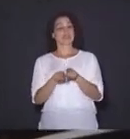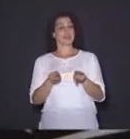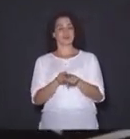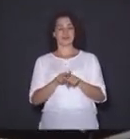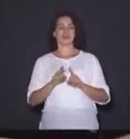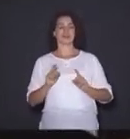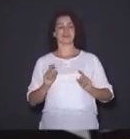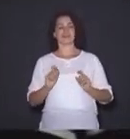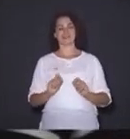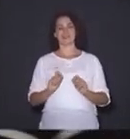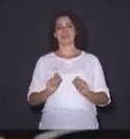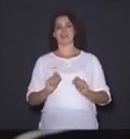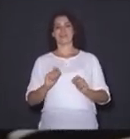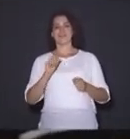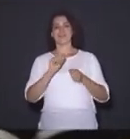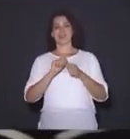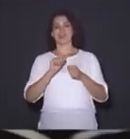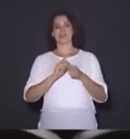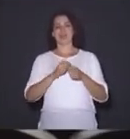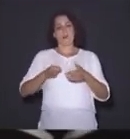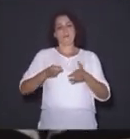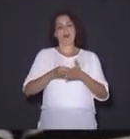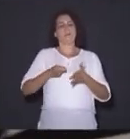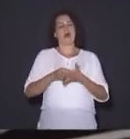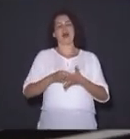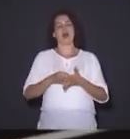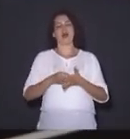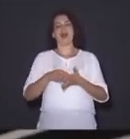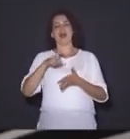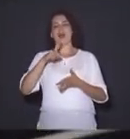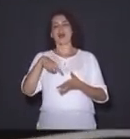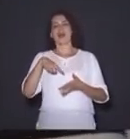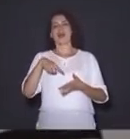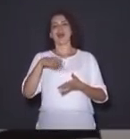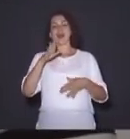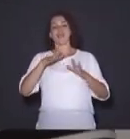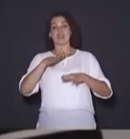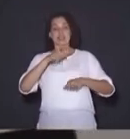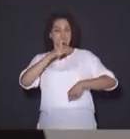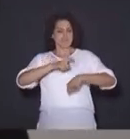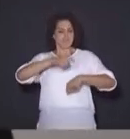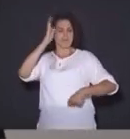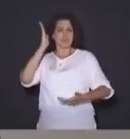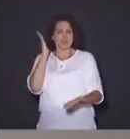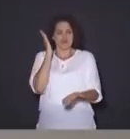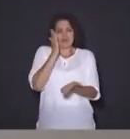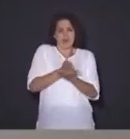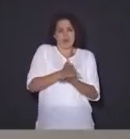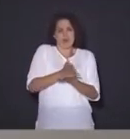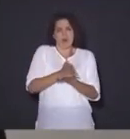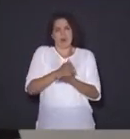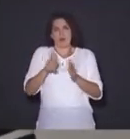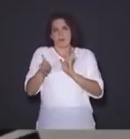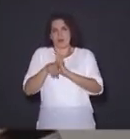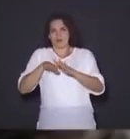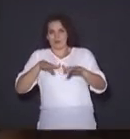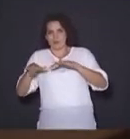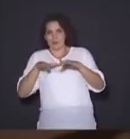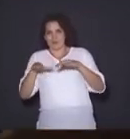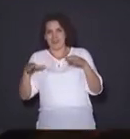não através de uma forma muitas vezes de uma ação pode ser imediata direta de uma entidade do movimento negro